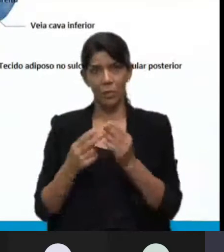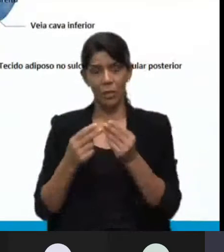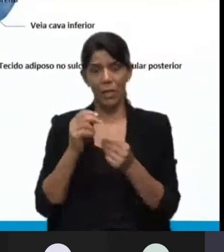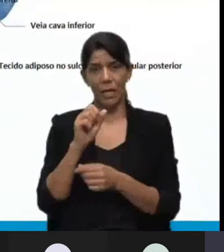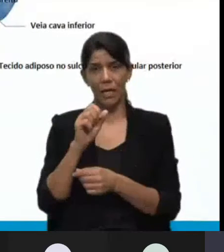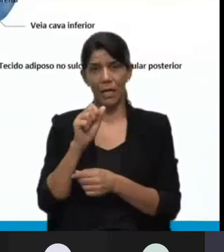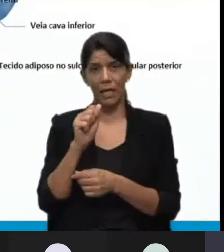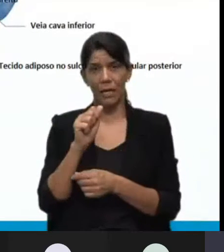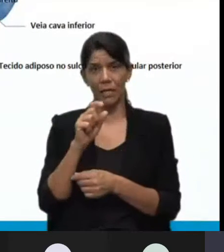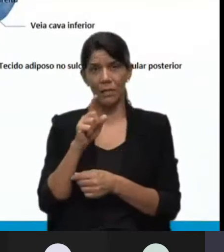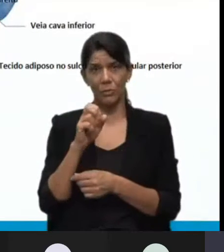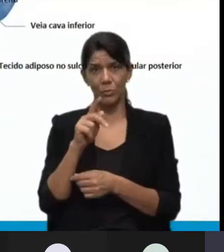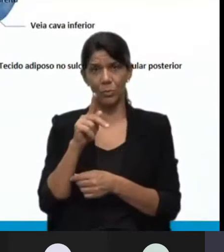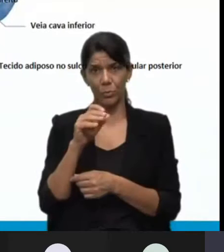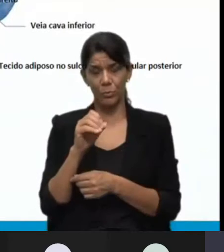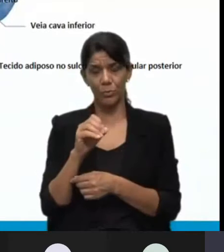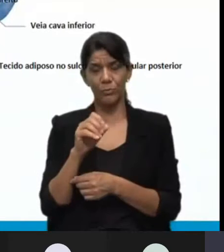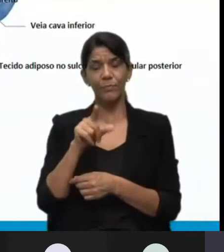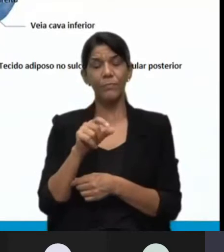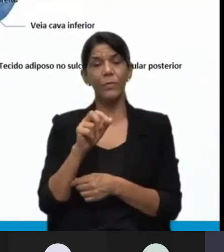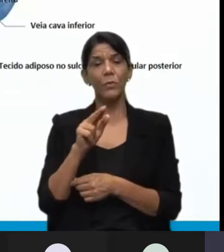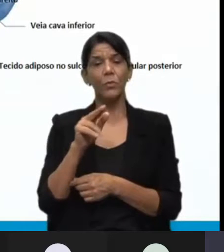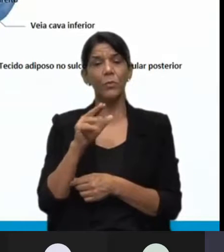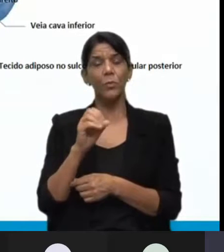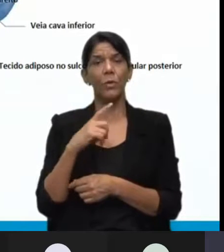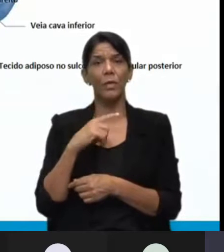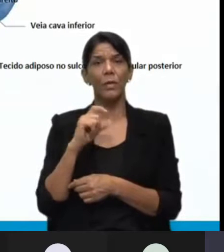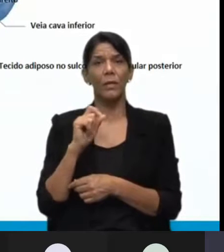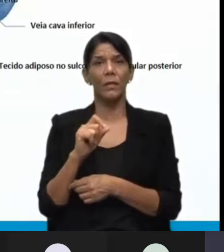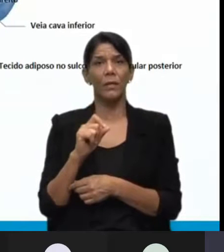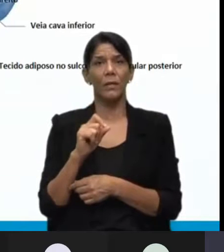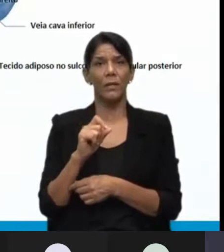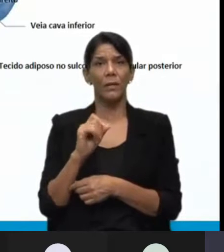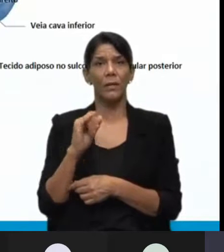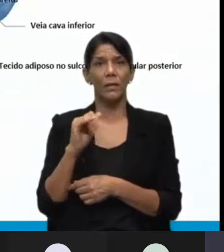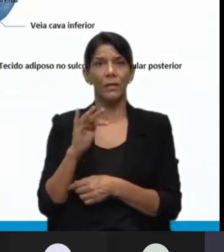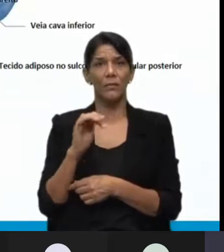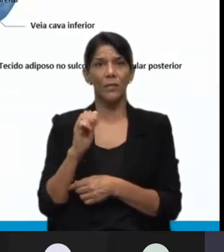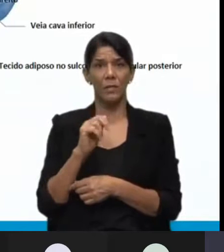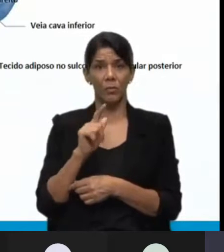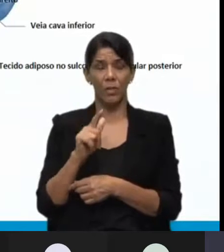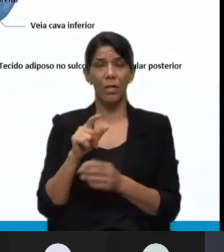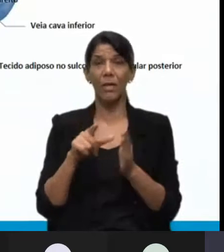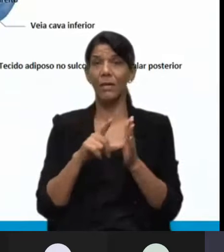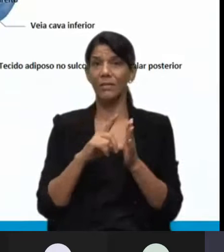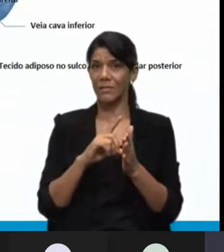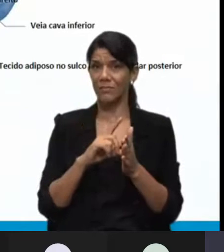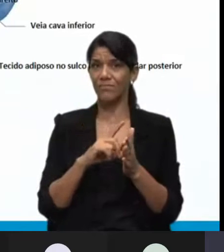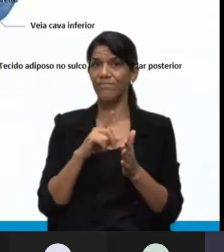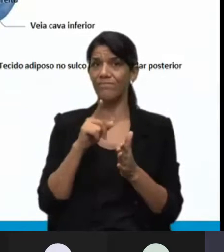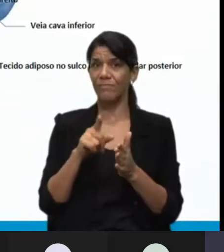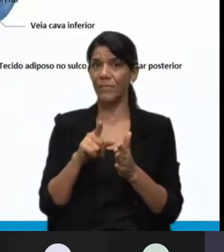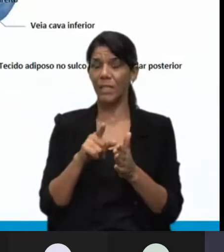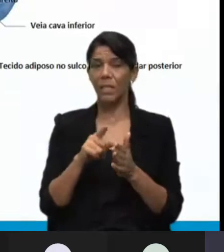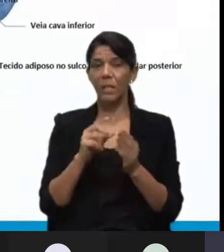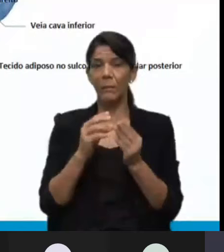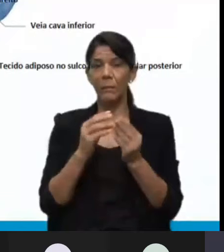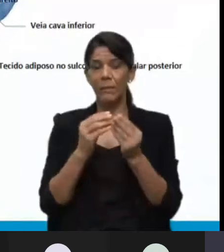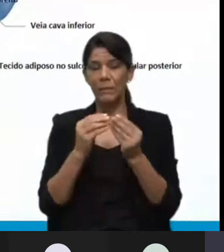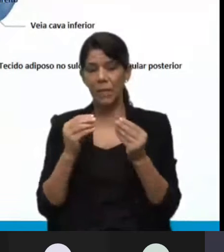tecido adiposo, aí em cima desse sulco. Esse sulco é o sulco interventricular anterior, tá? Então, ele é um sulco